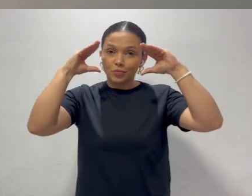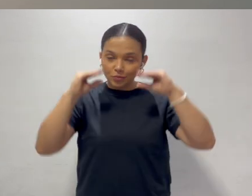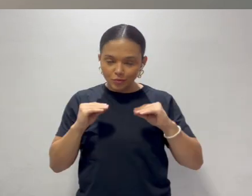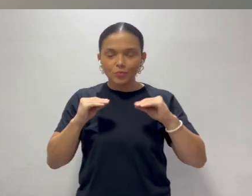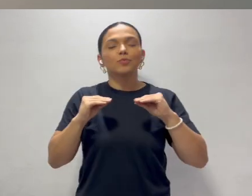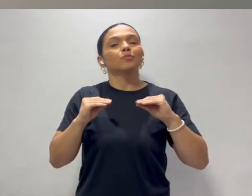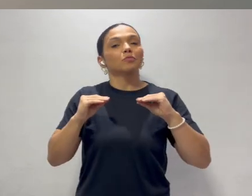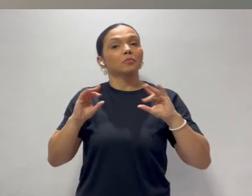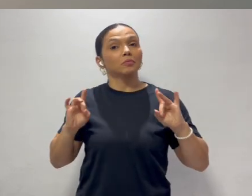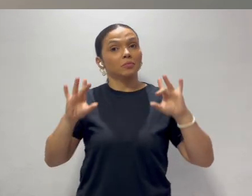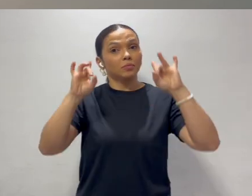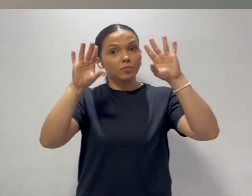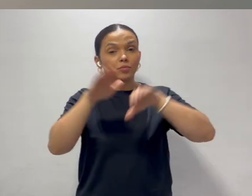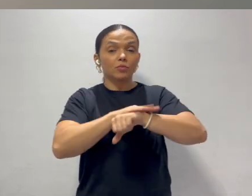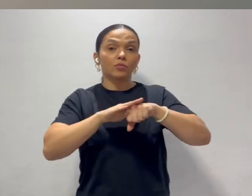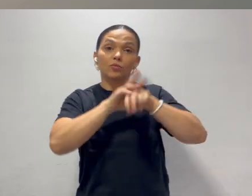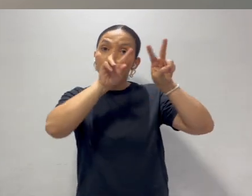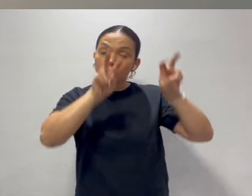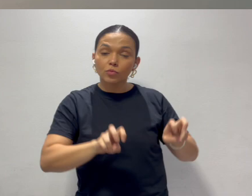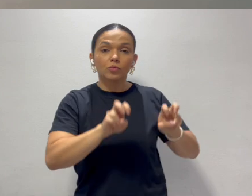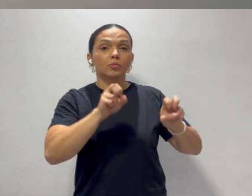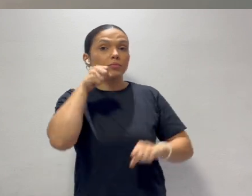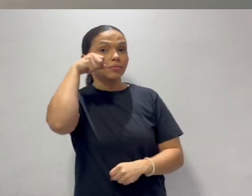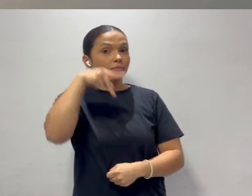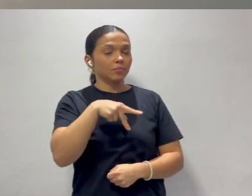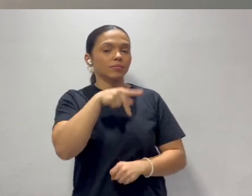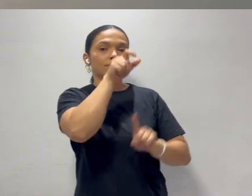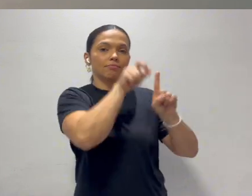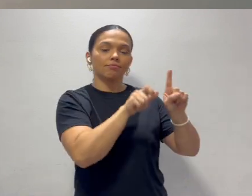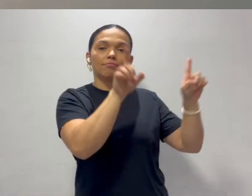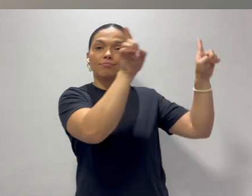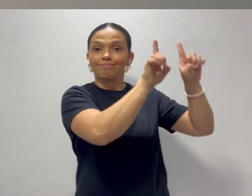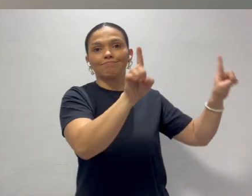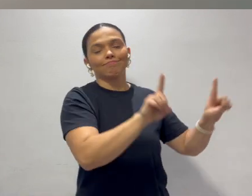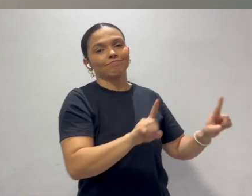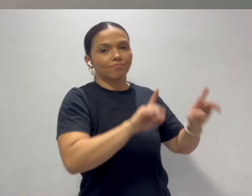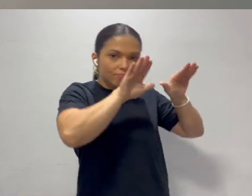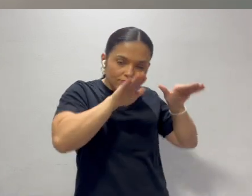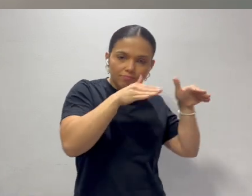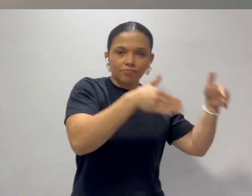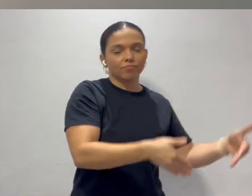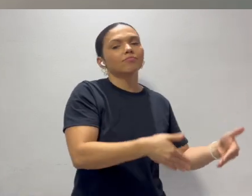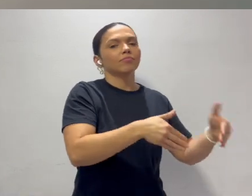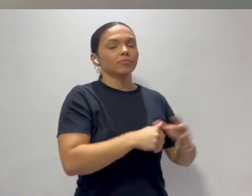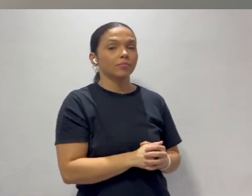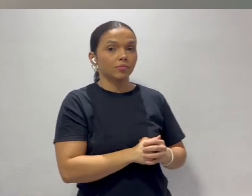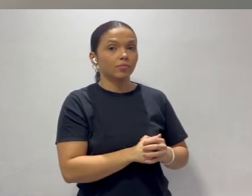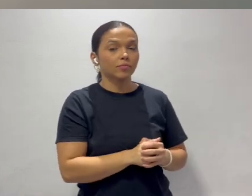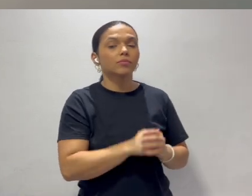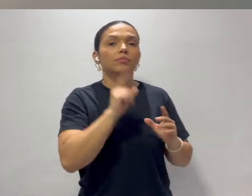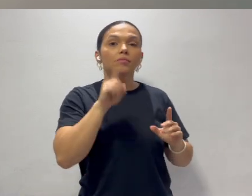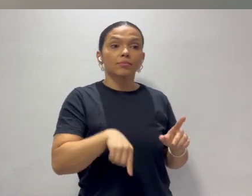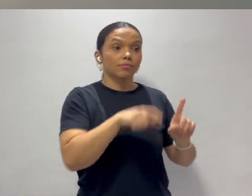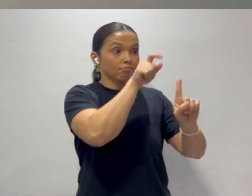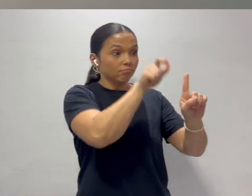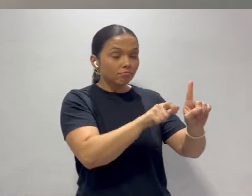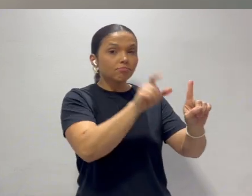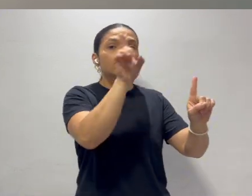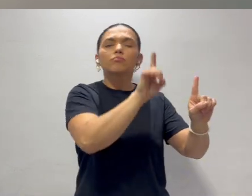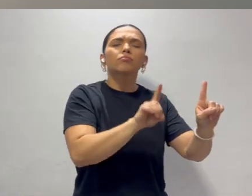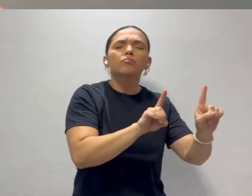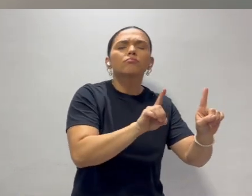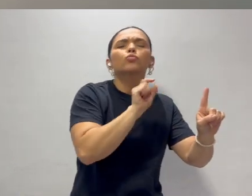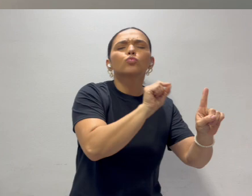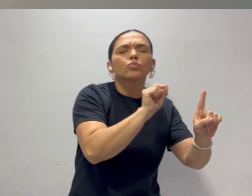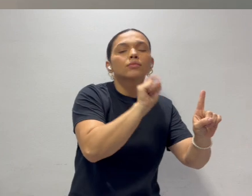nesta noite aqui, para falar sobre a aposentadoria para a pessoa com deficiência. Aposentadoria da pessoa com